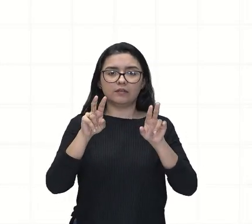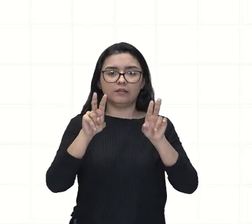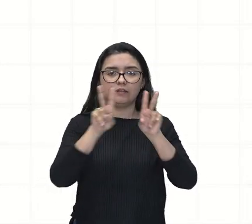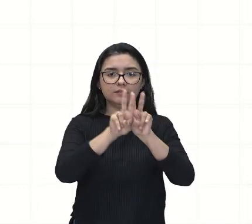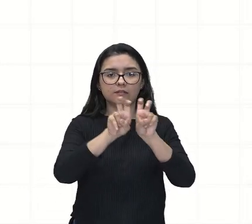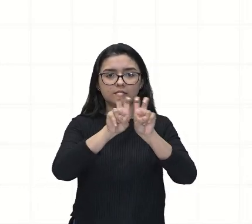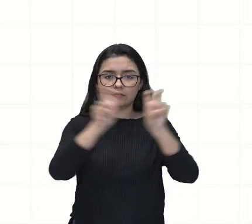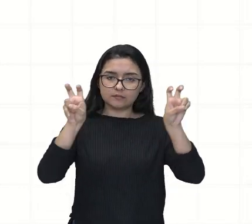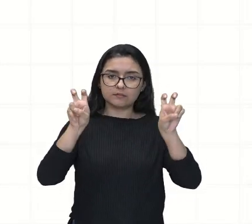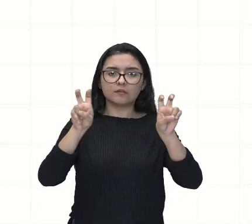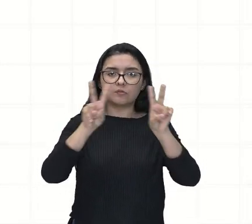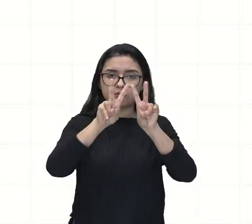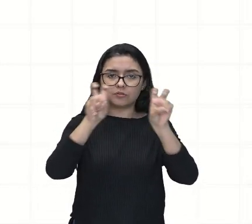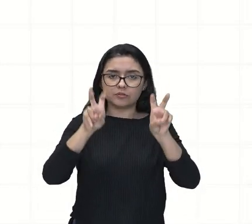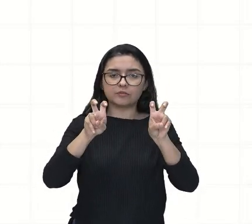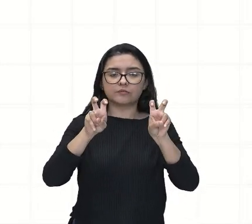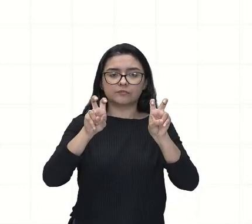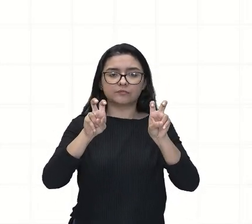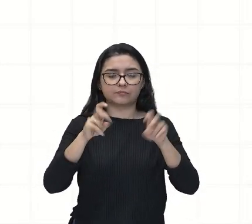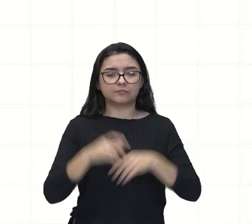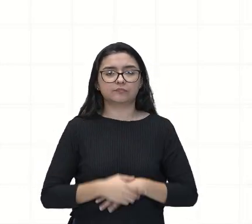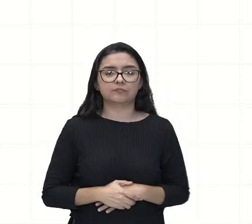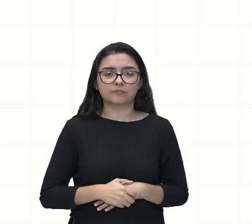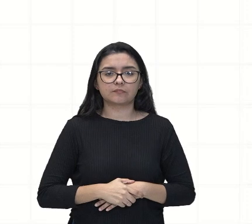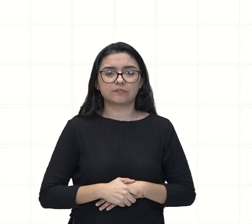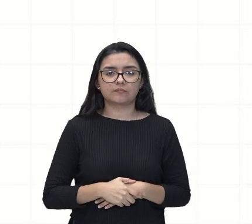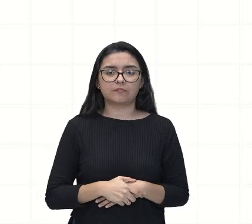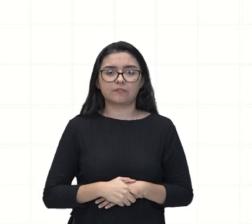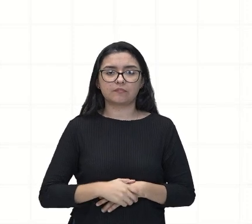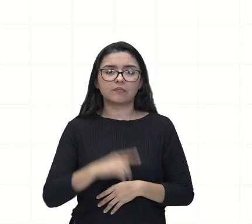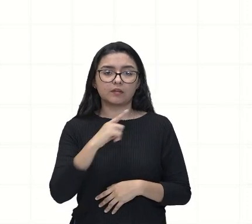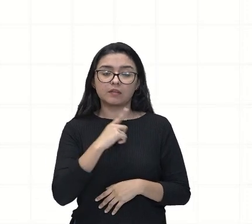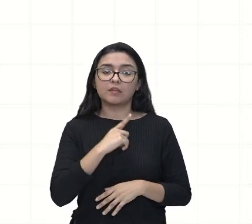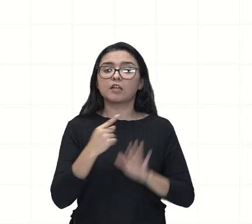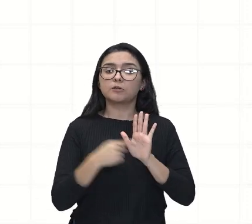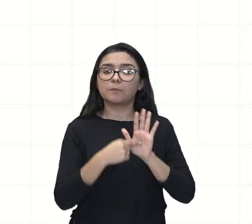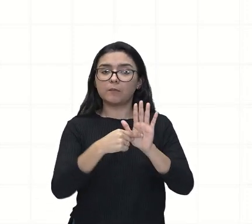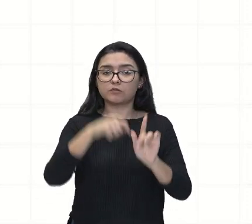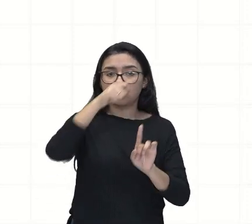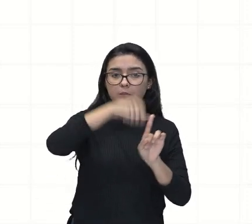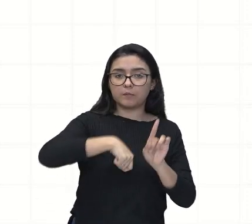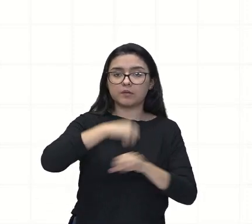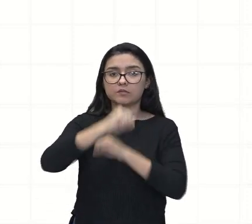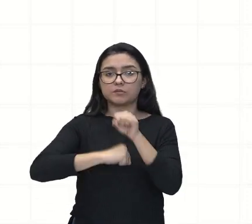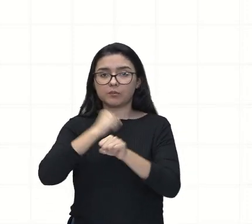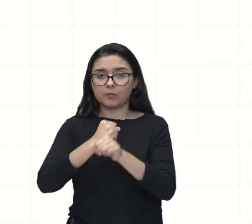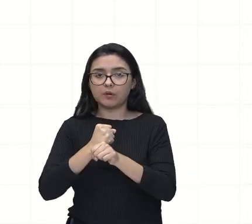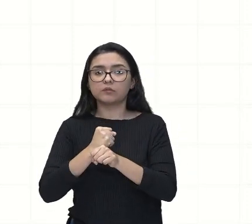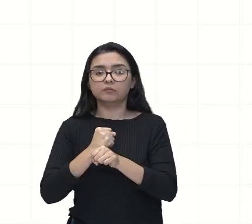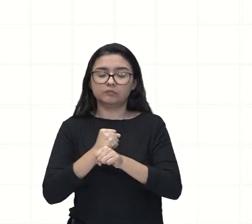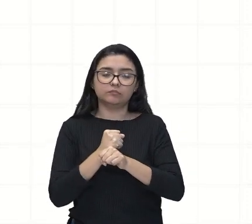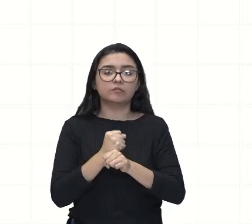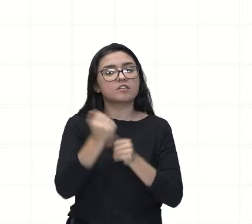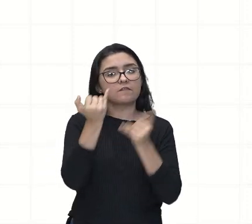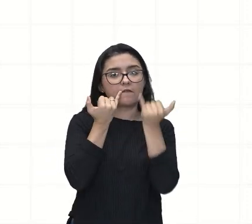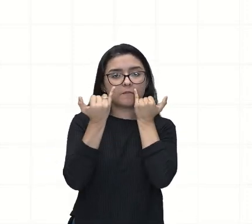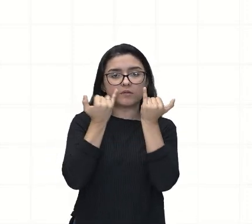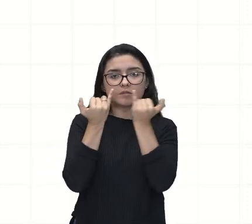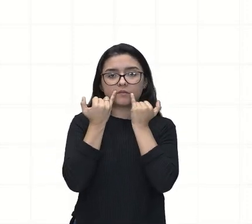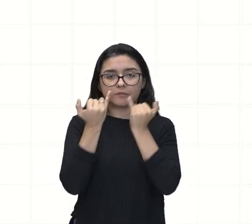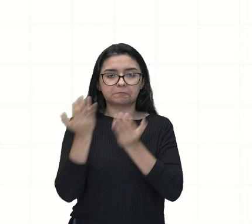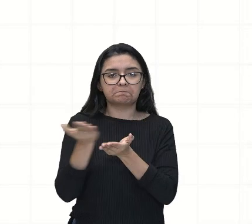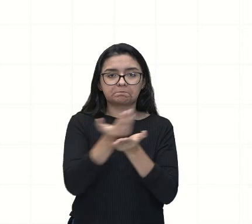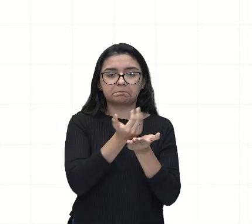título aqui ele nos guia até o mês e o ano, né, onde foi extraído esses dados. Aqui o